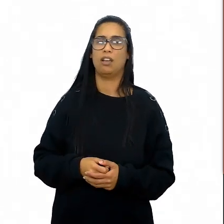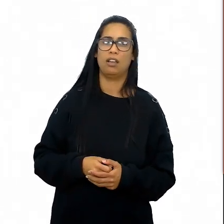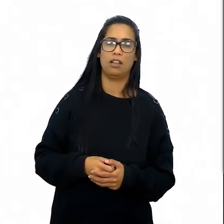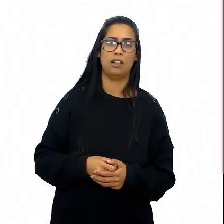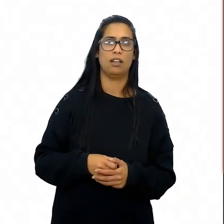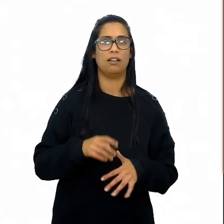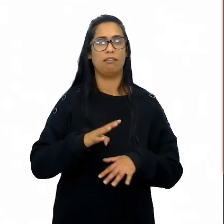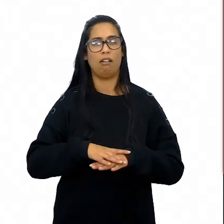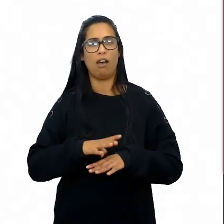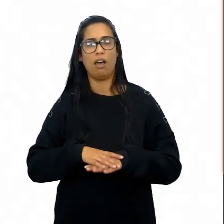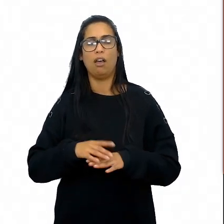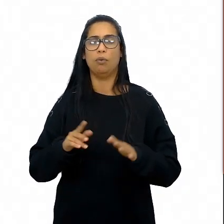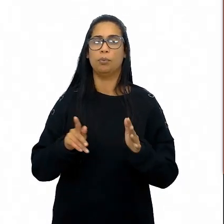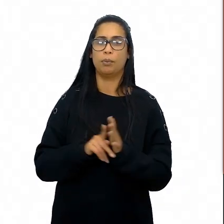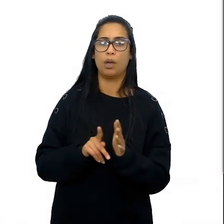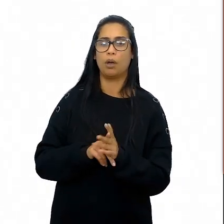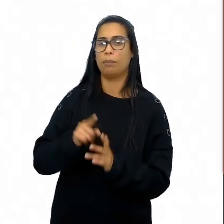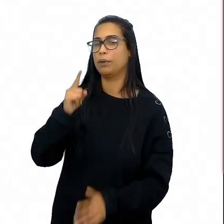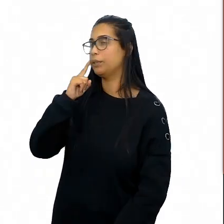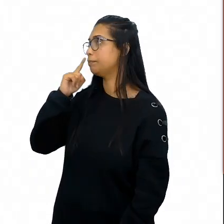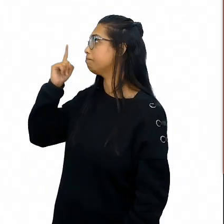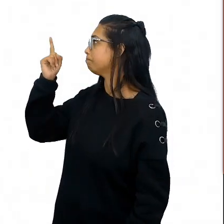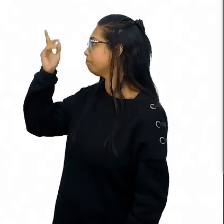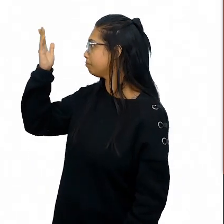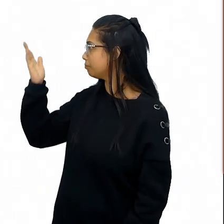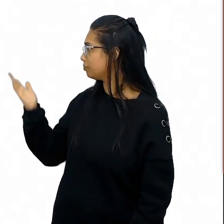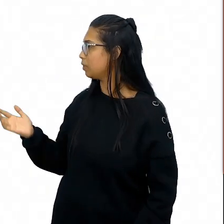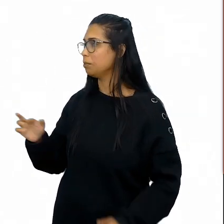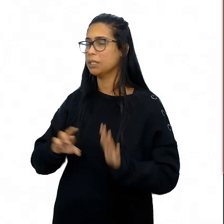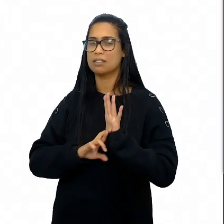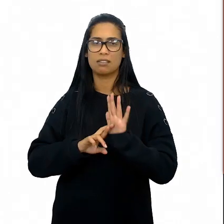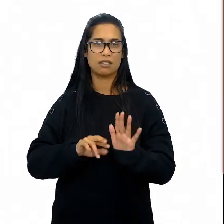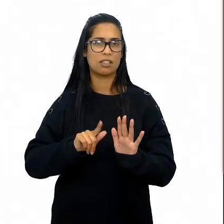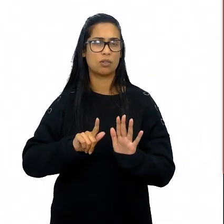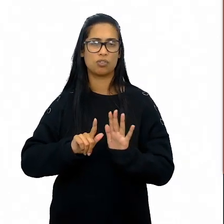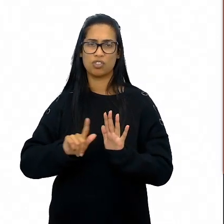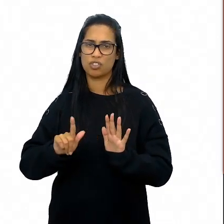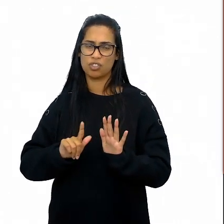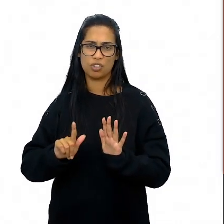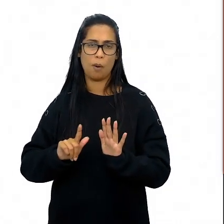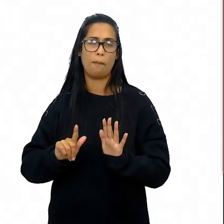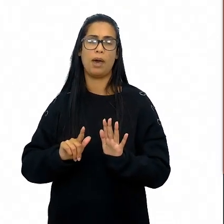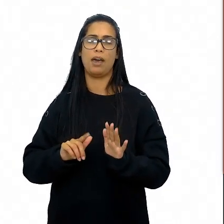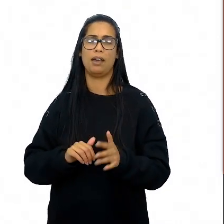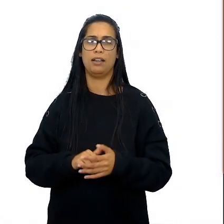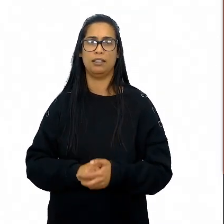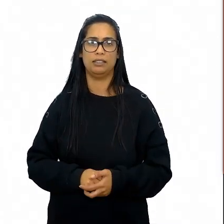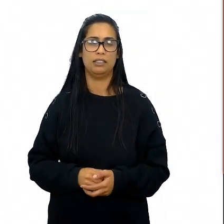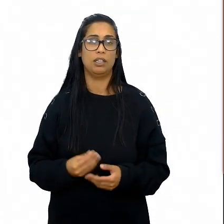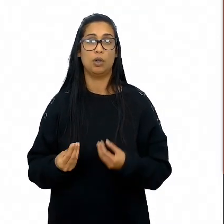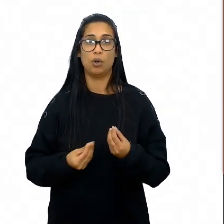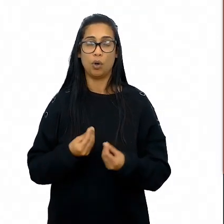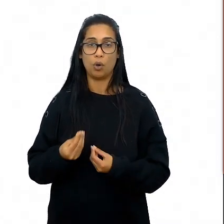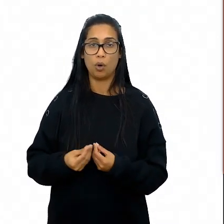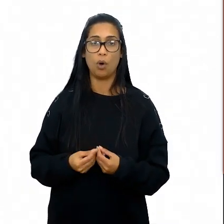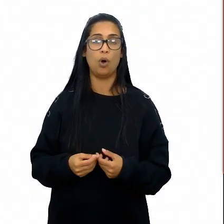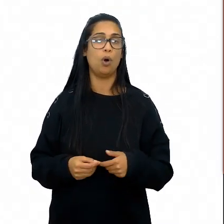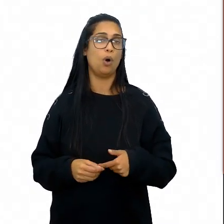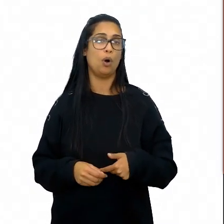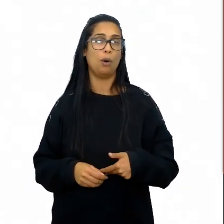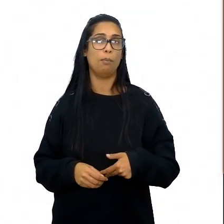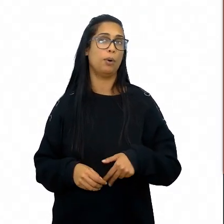complexos operações representação geométrica e o teorema sobre as raízes de uma equação polinomial